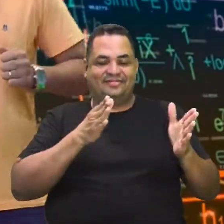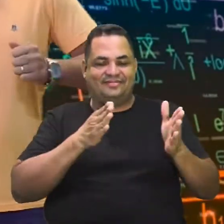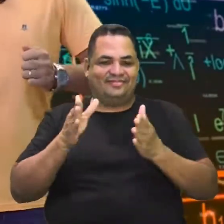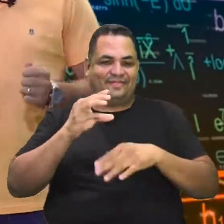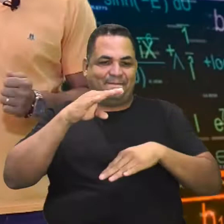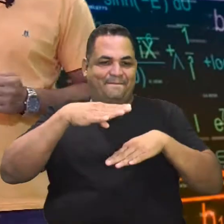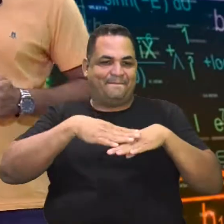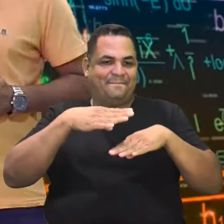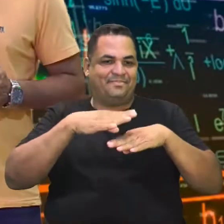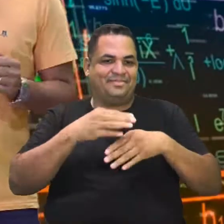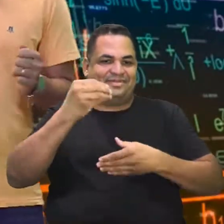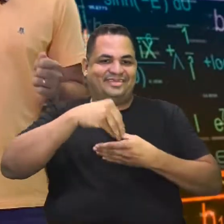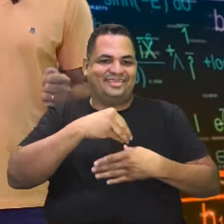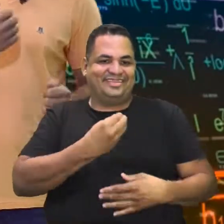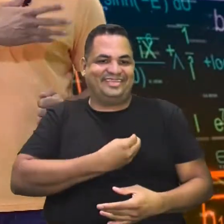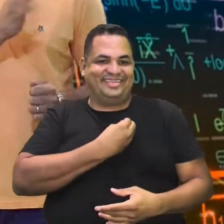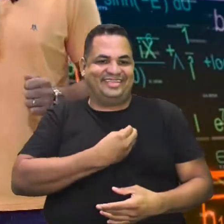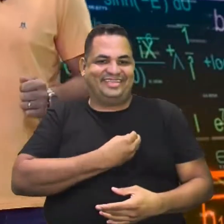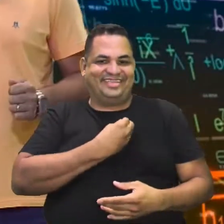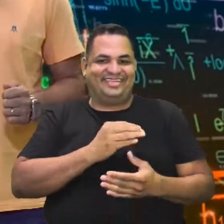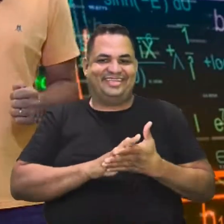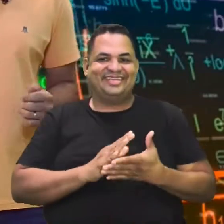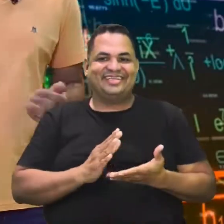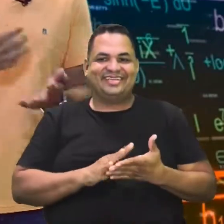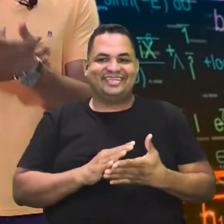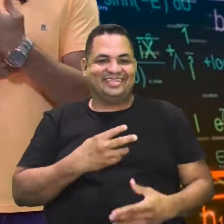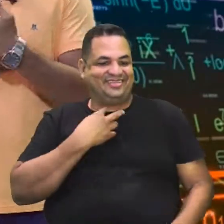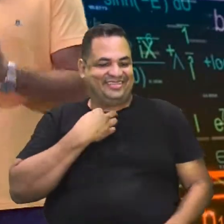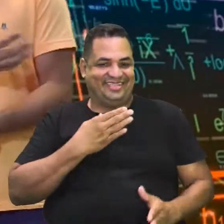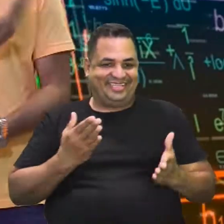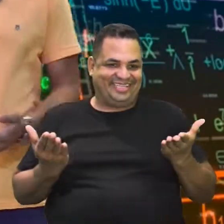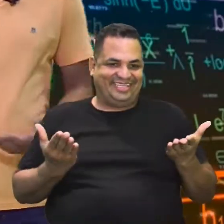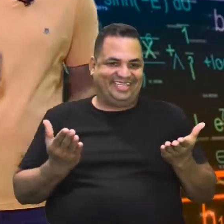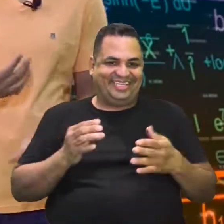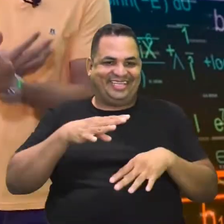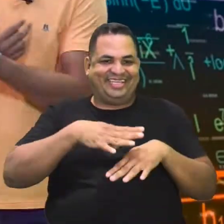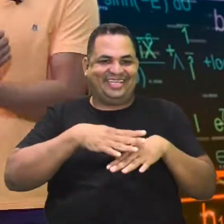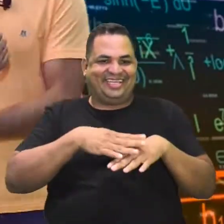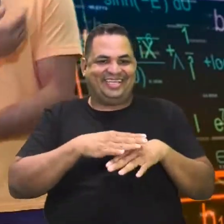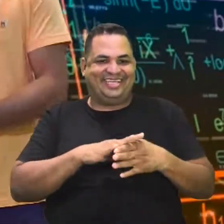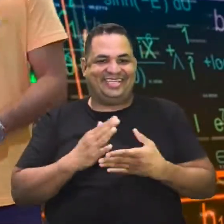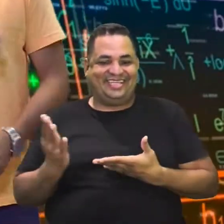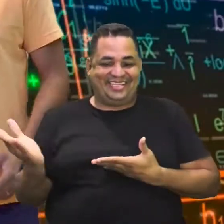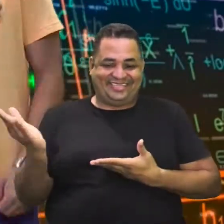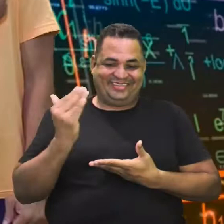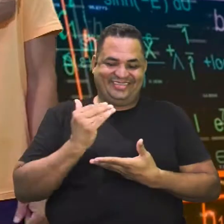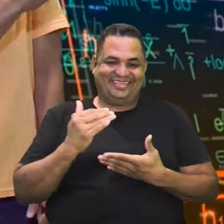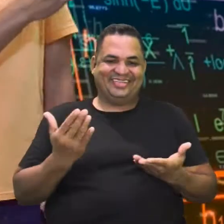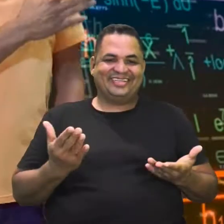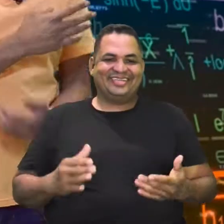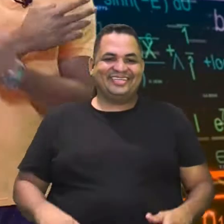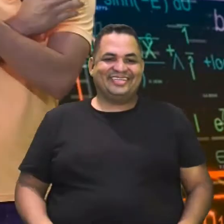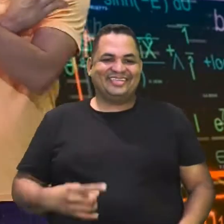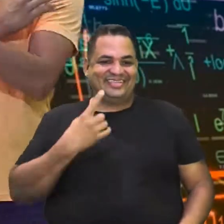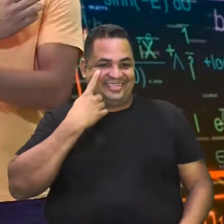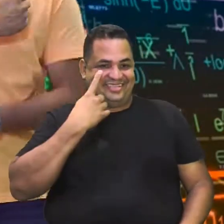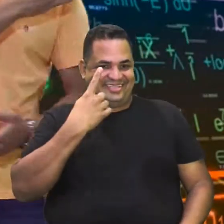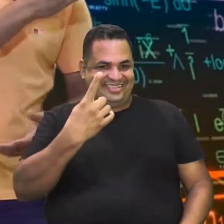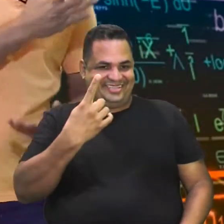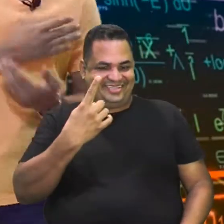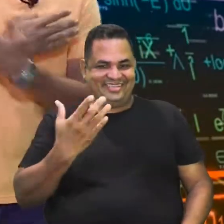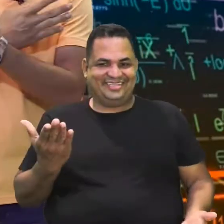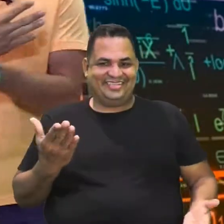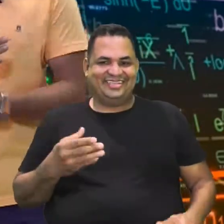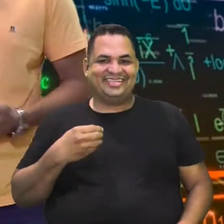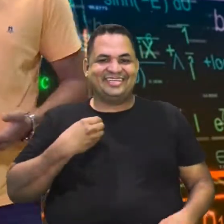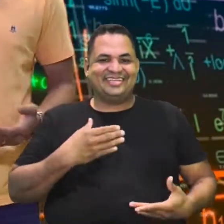tempo. A matemática faz parte da minha vida. Não pode jogar, tem que puxar. Puxa, tu tá jogando. Tá vendo aí? Faz parte da tua vida que tá